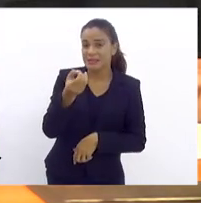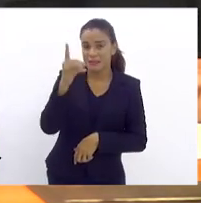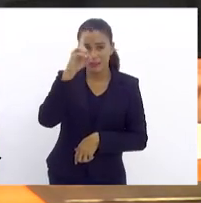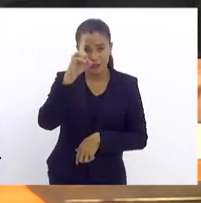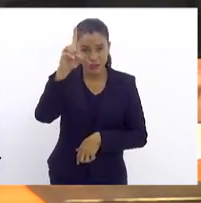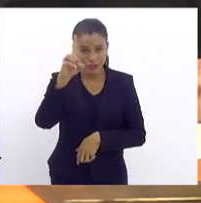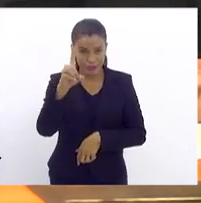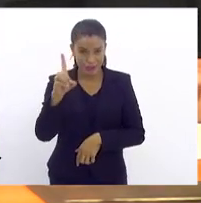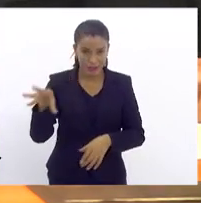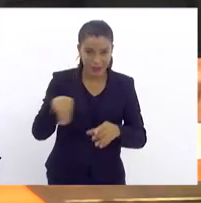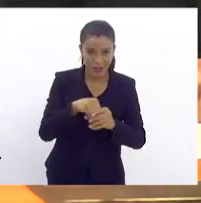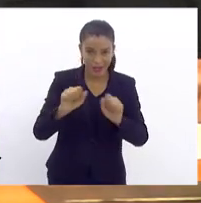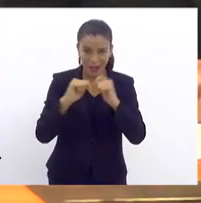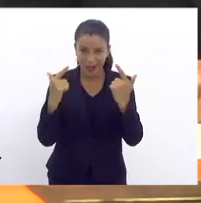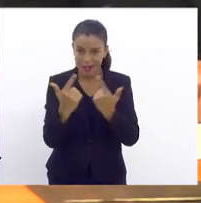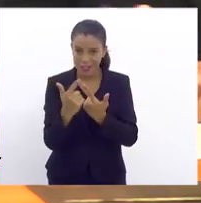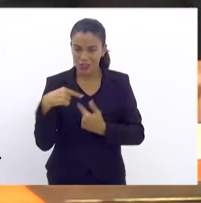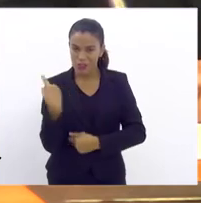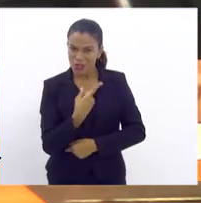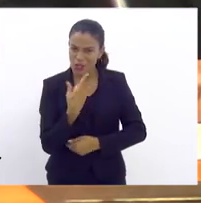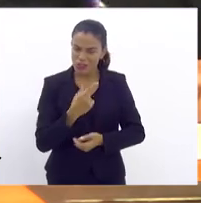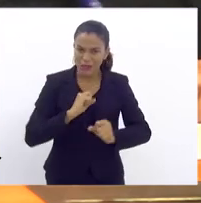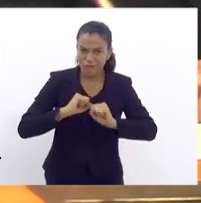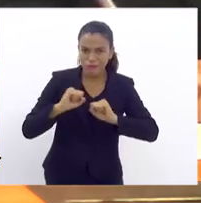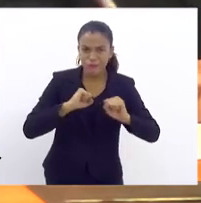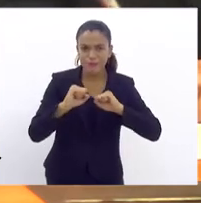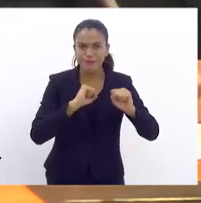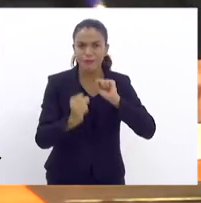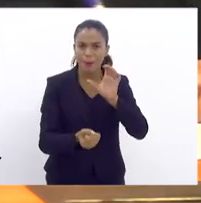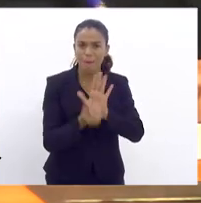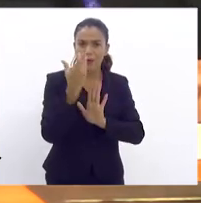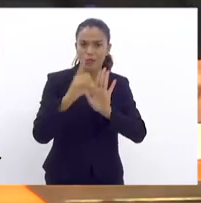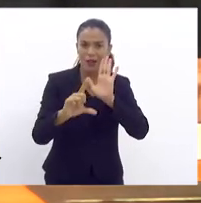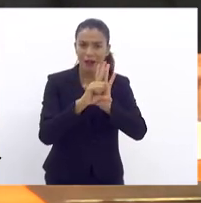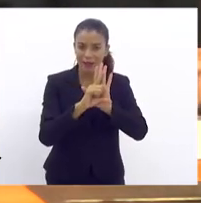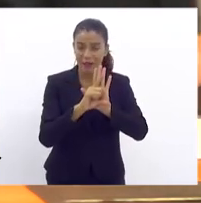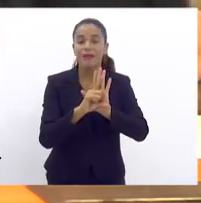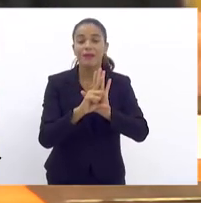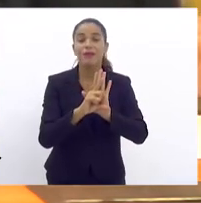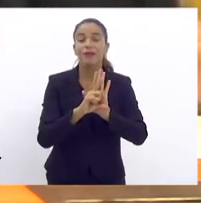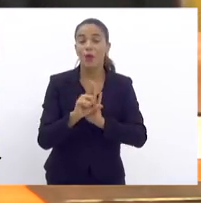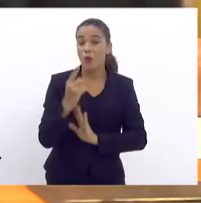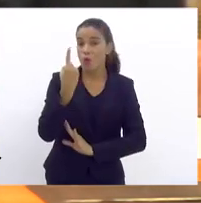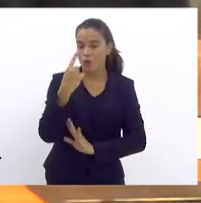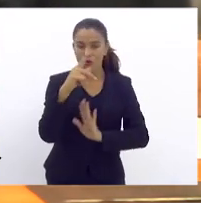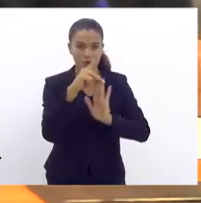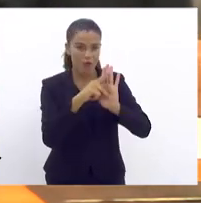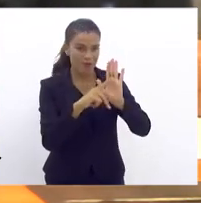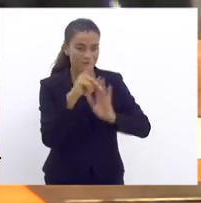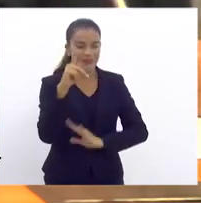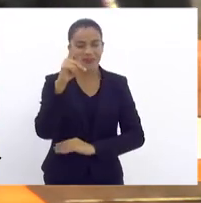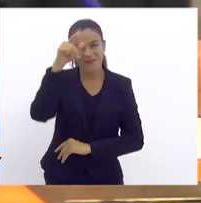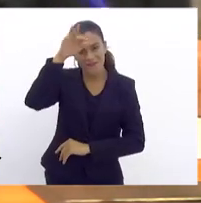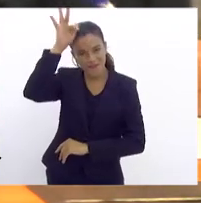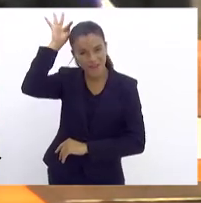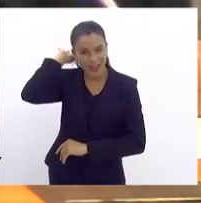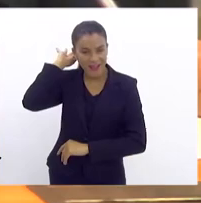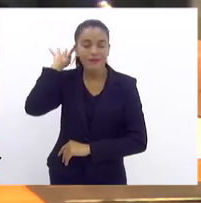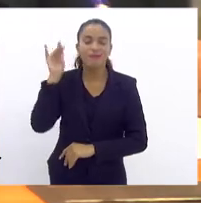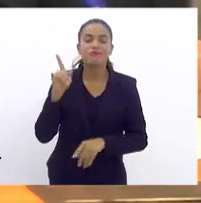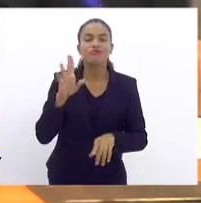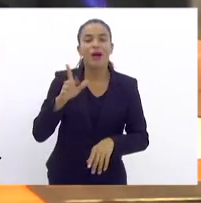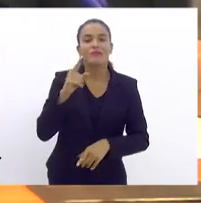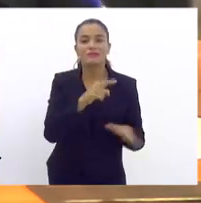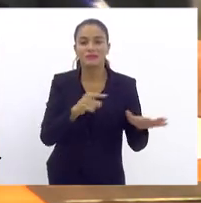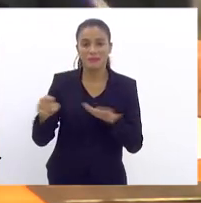nessa casa a gente já promoveu alguns projetos de lei sendo que um Fred Pacheco nosso Deputado semana